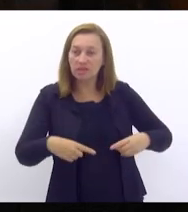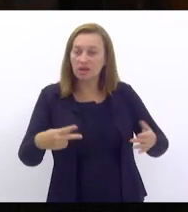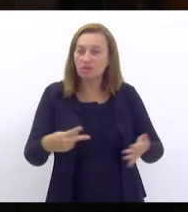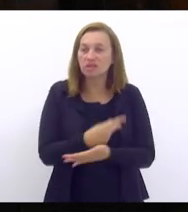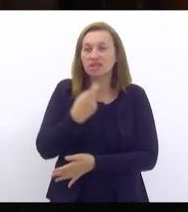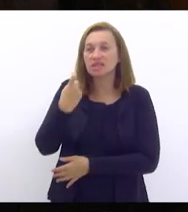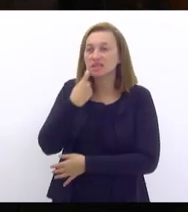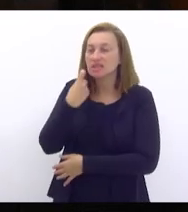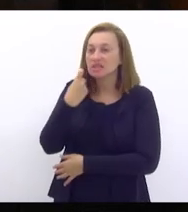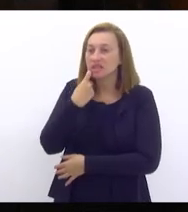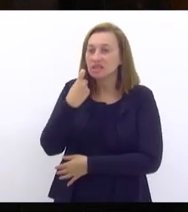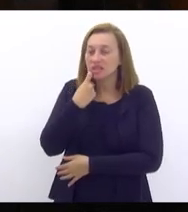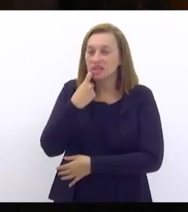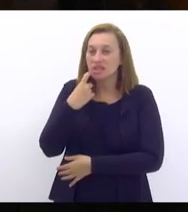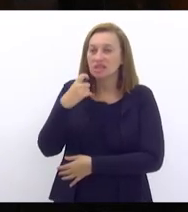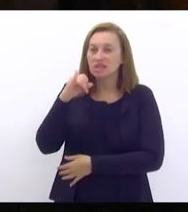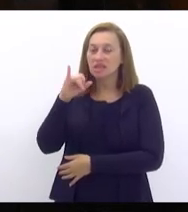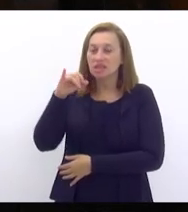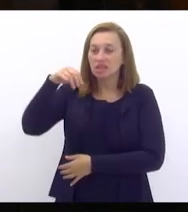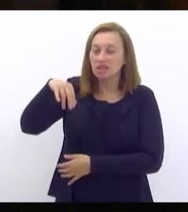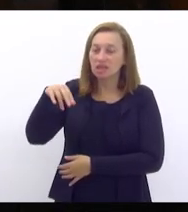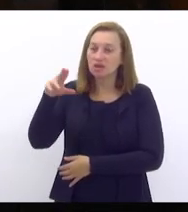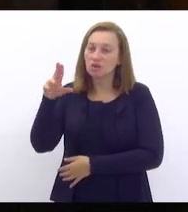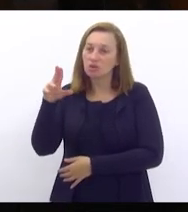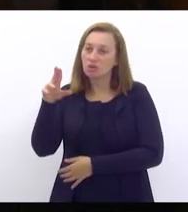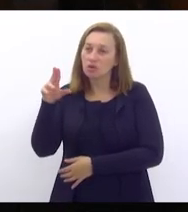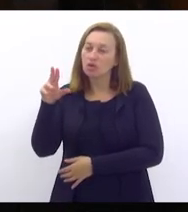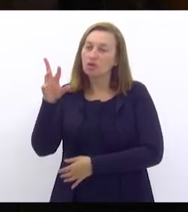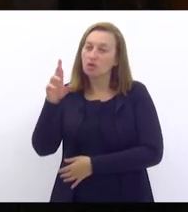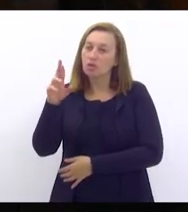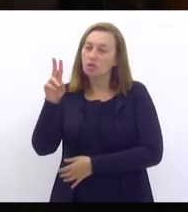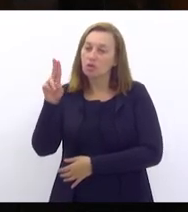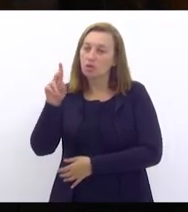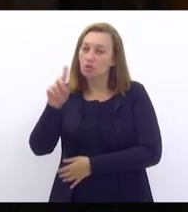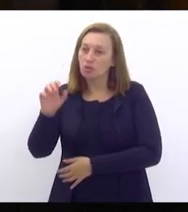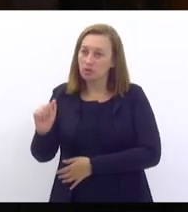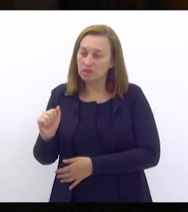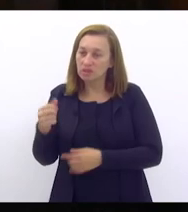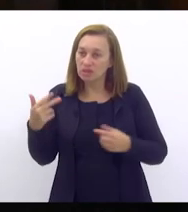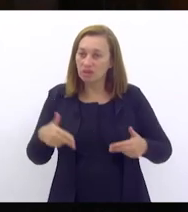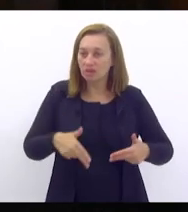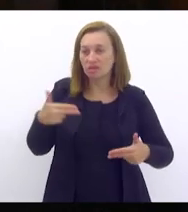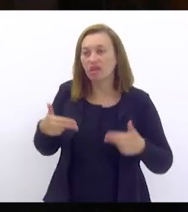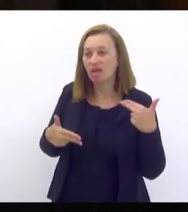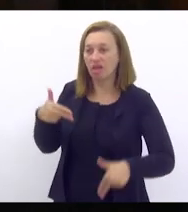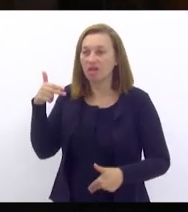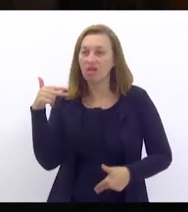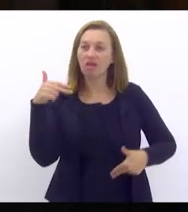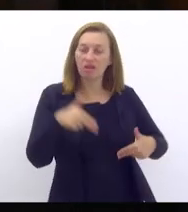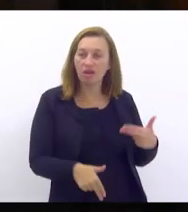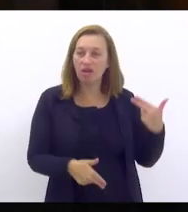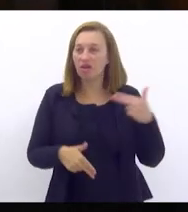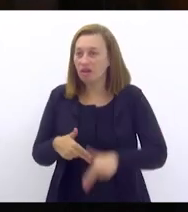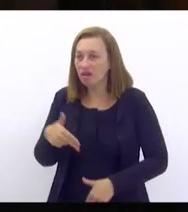a Batalha da Encruza. Bem como já visitei batalhas de hip-hop em Campos, Macaé,